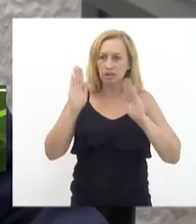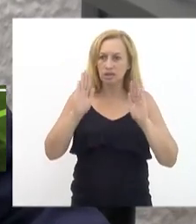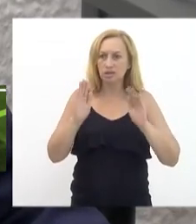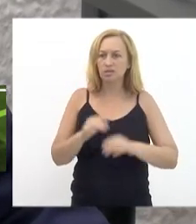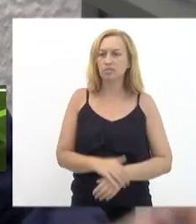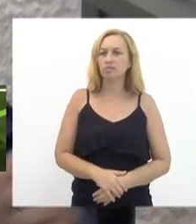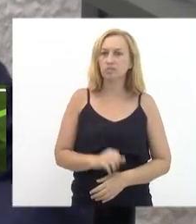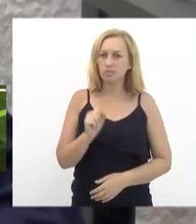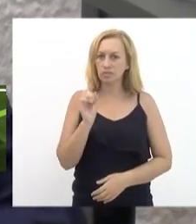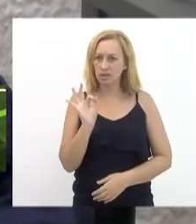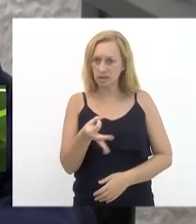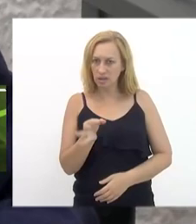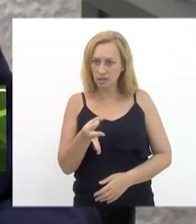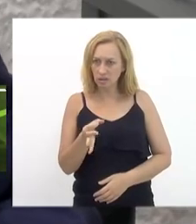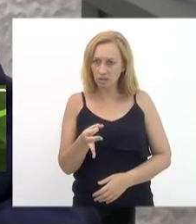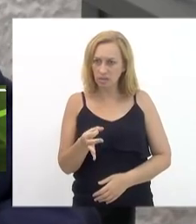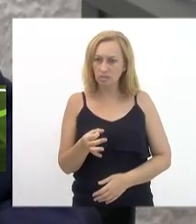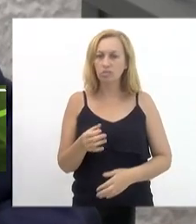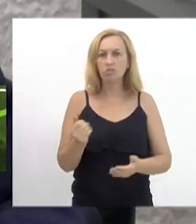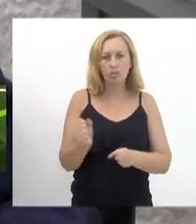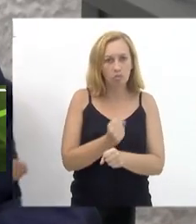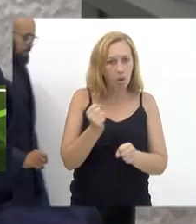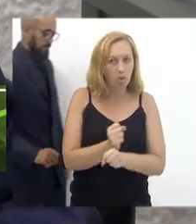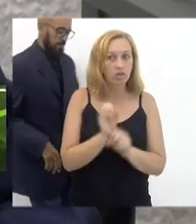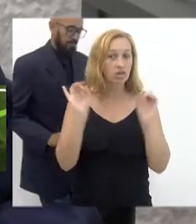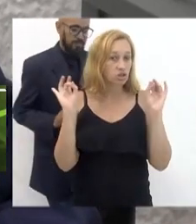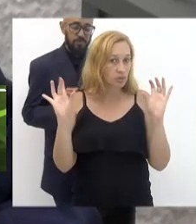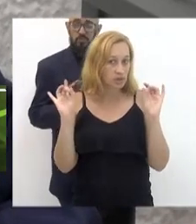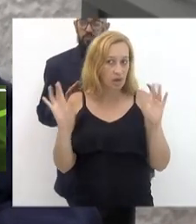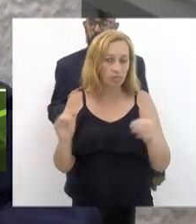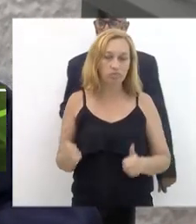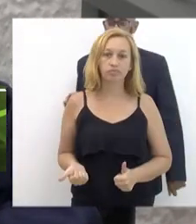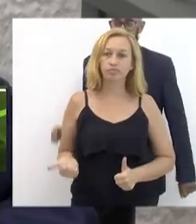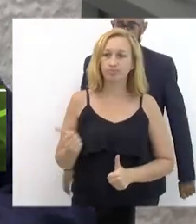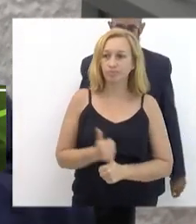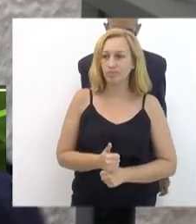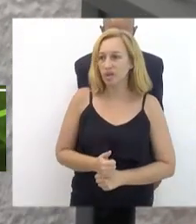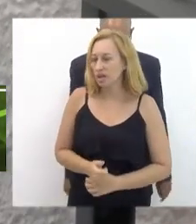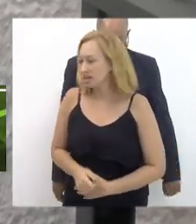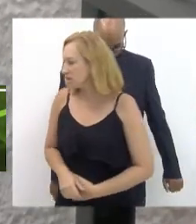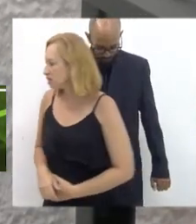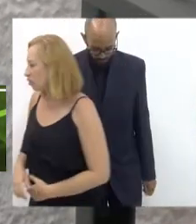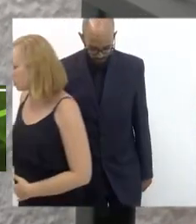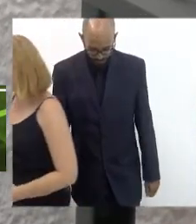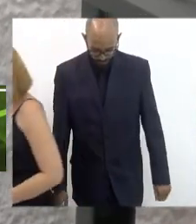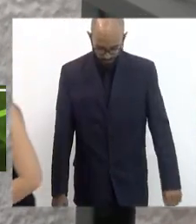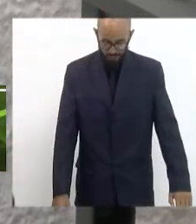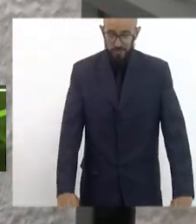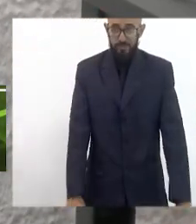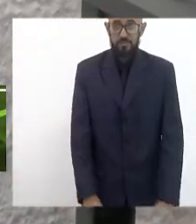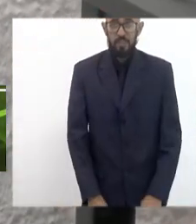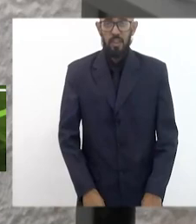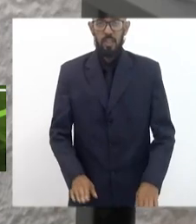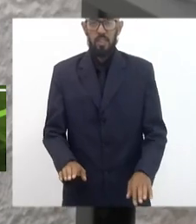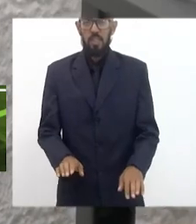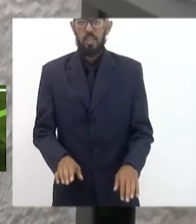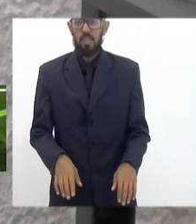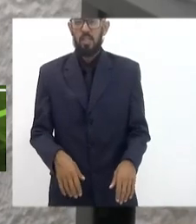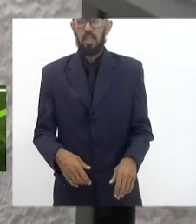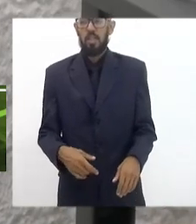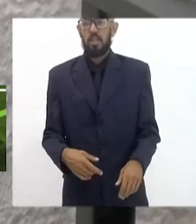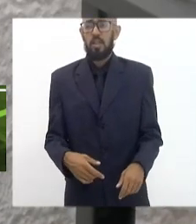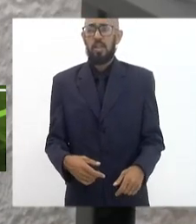executar Tá certo então essa é uma algo especial então é nós